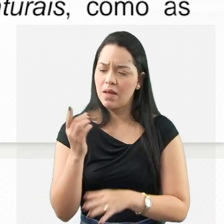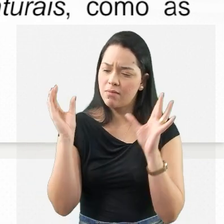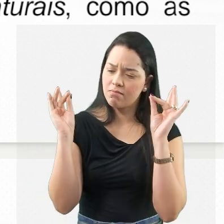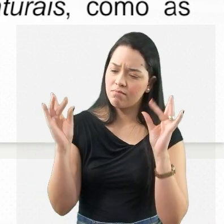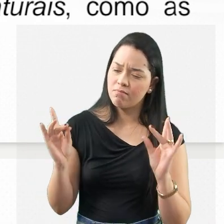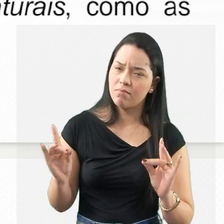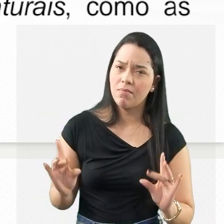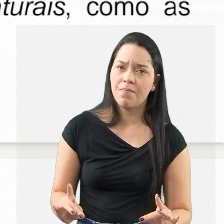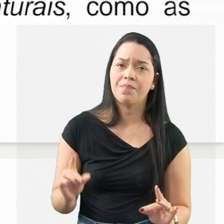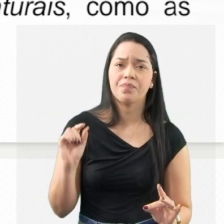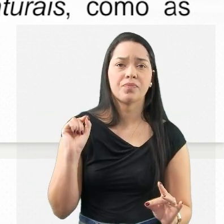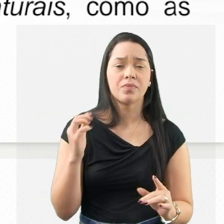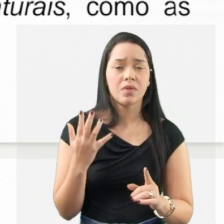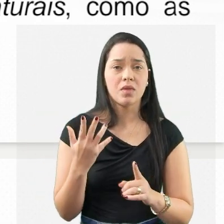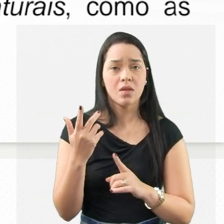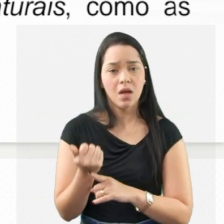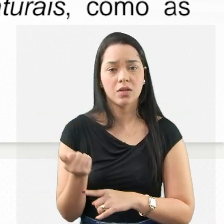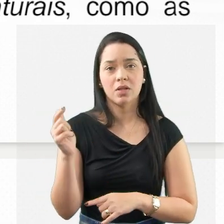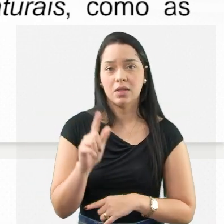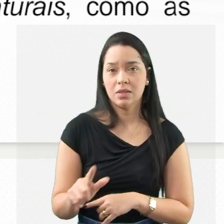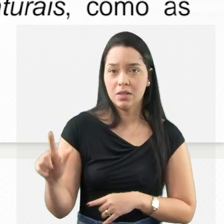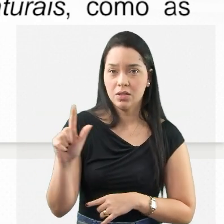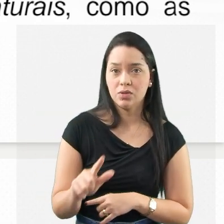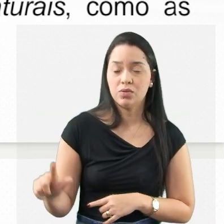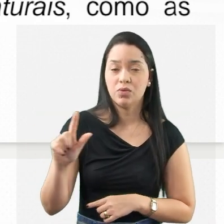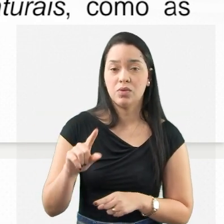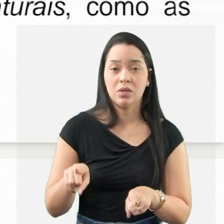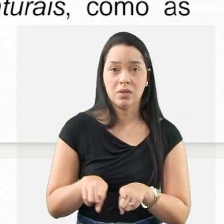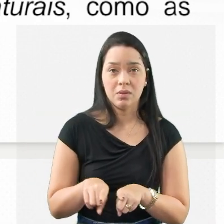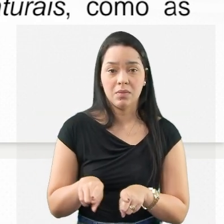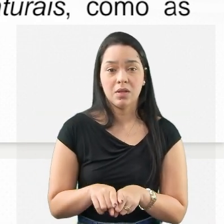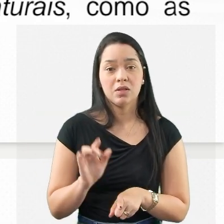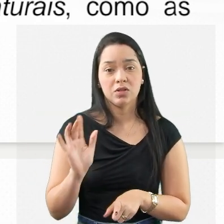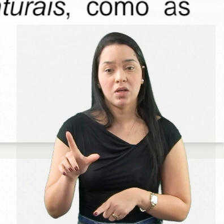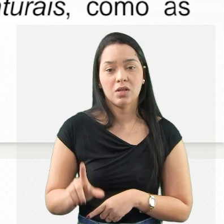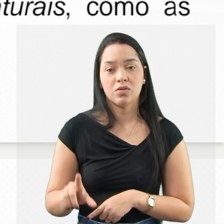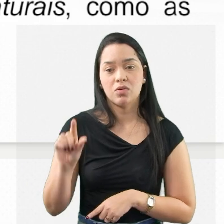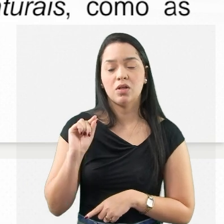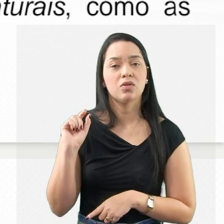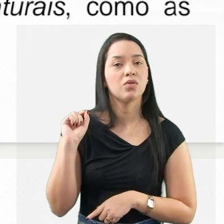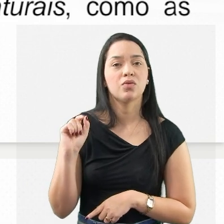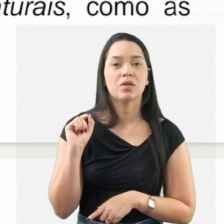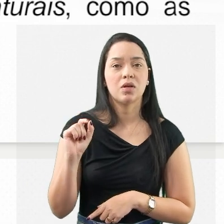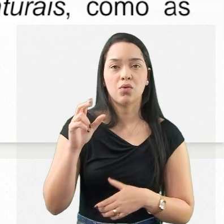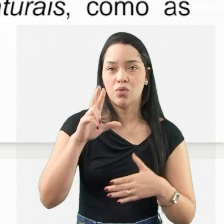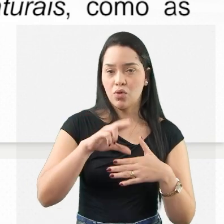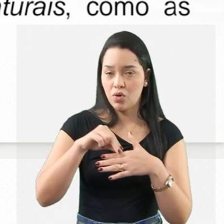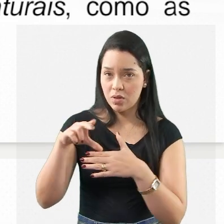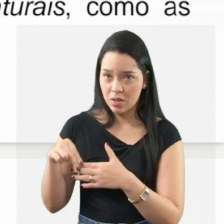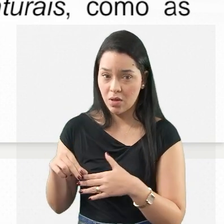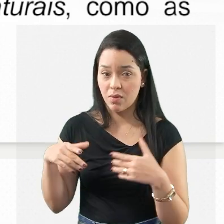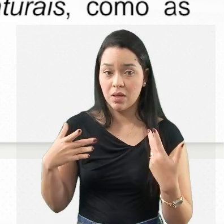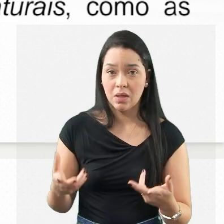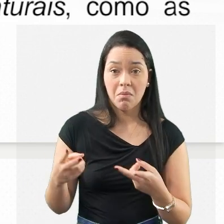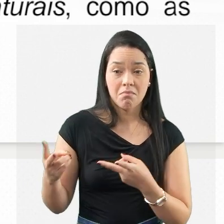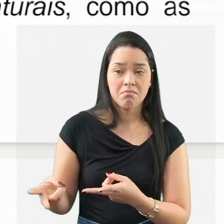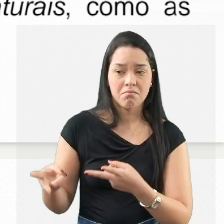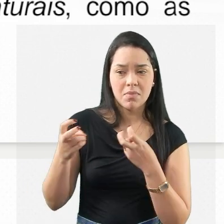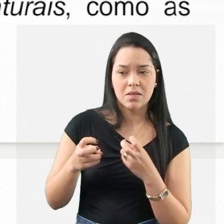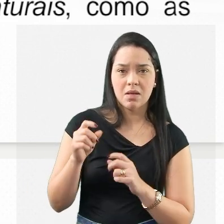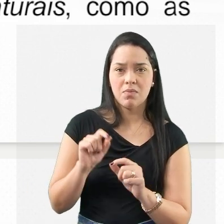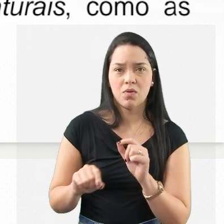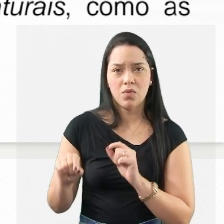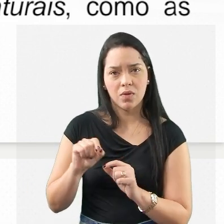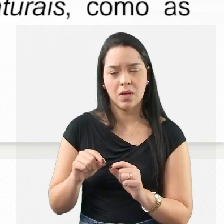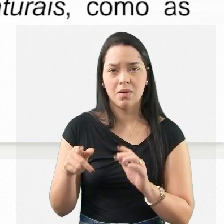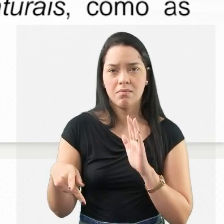sentido de que é arte, é literatura. E o gênero literário escolhido foi o quê? O cordel. Então a gente percebe, quando a gente fala